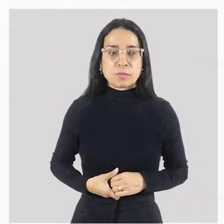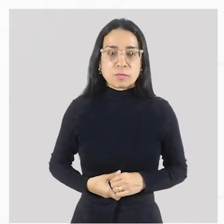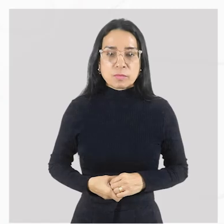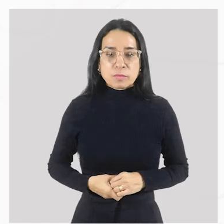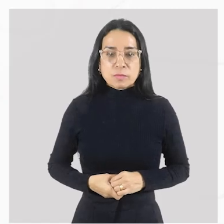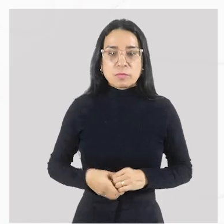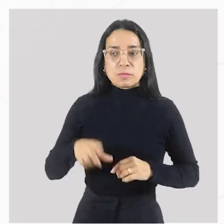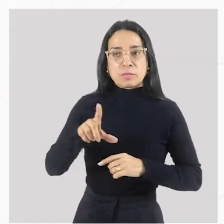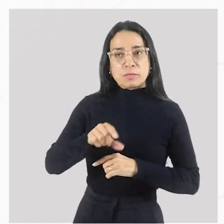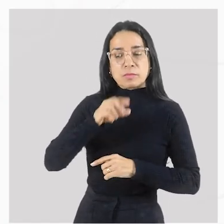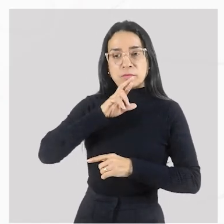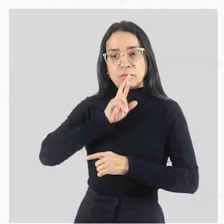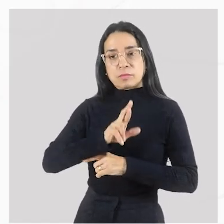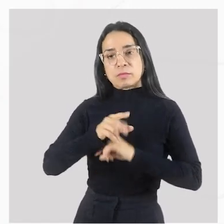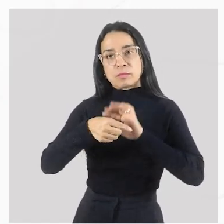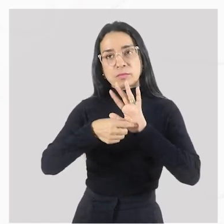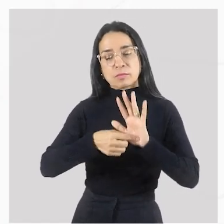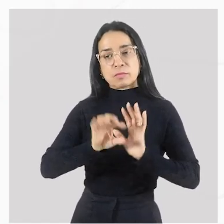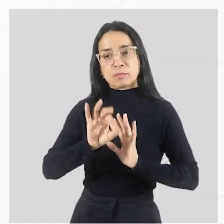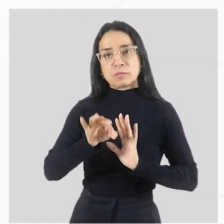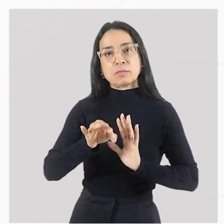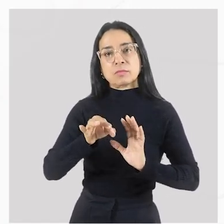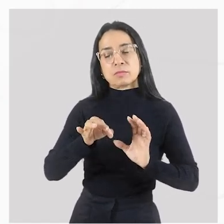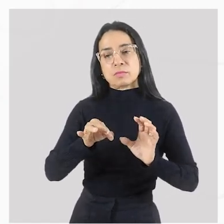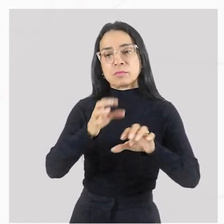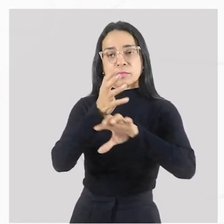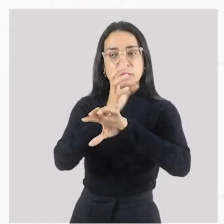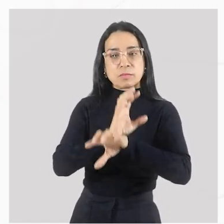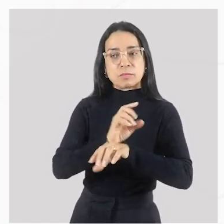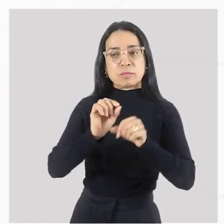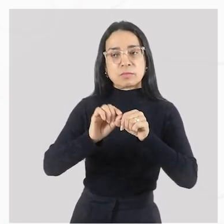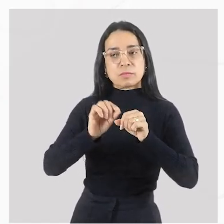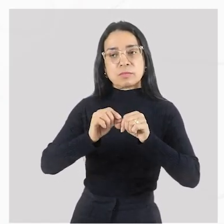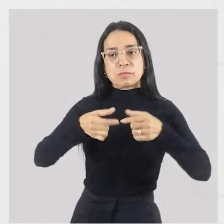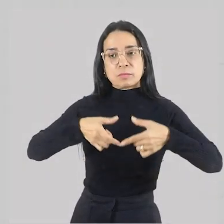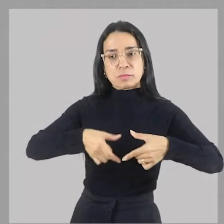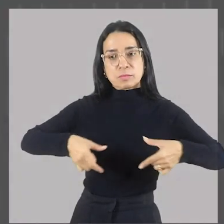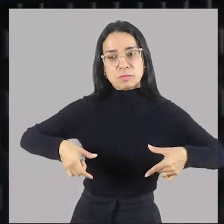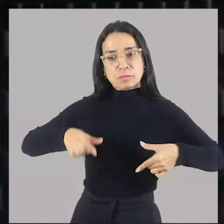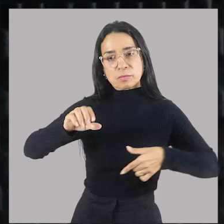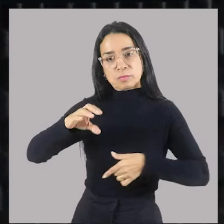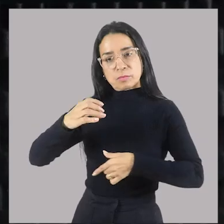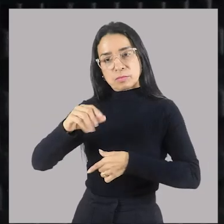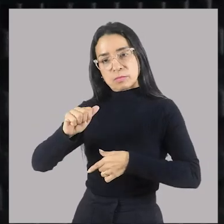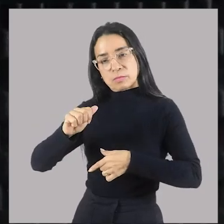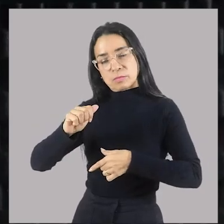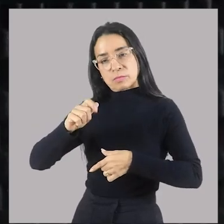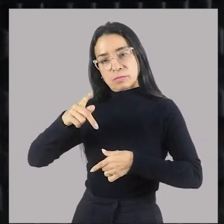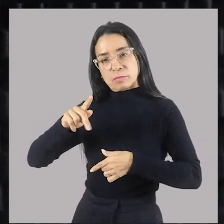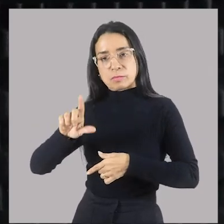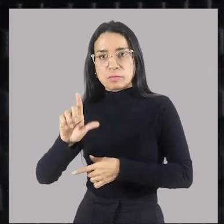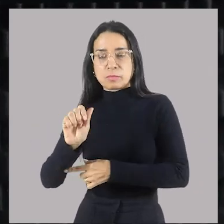indica corretamente os ossos que fazem parte da cintura escapular.